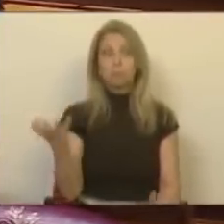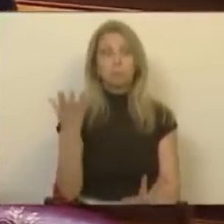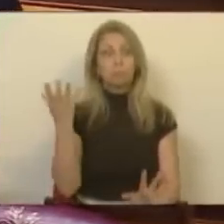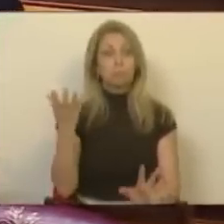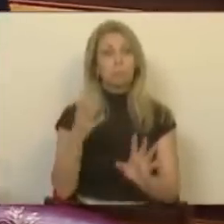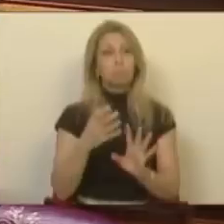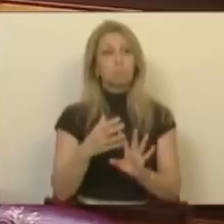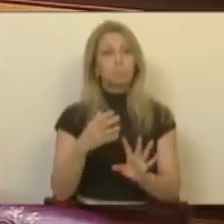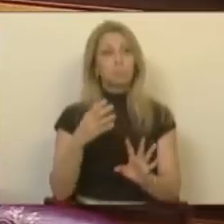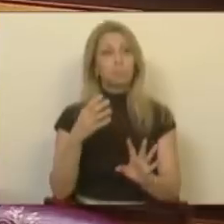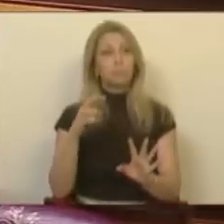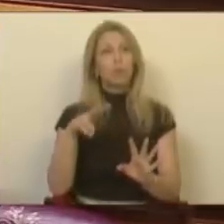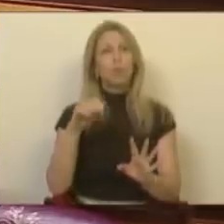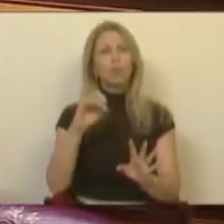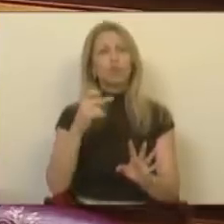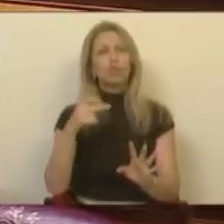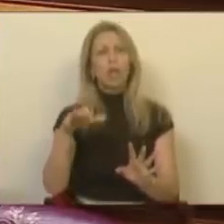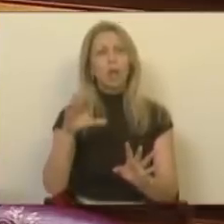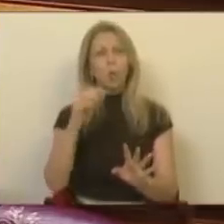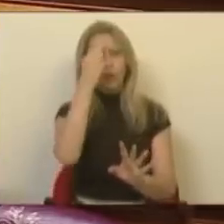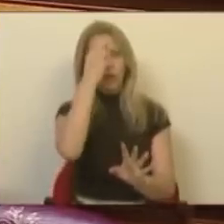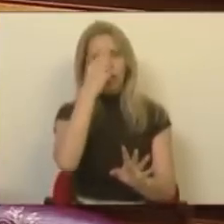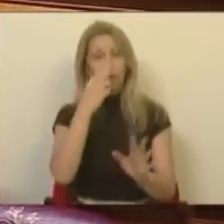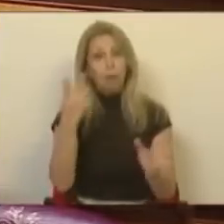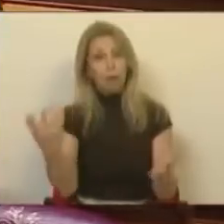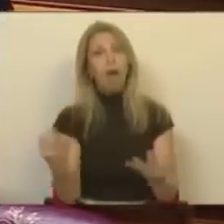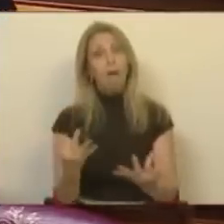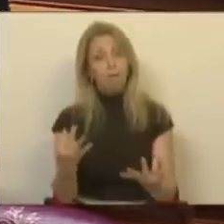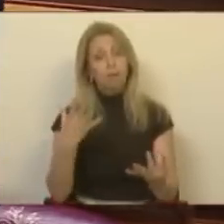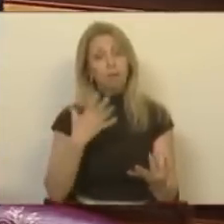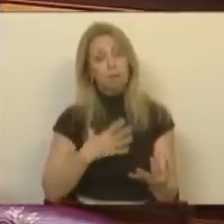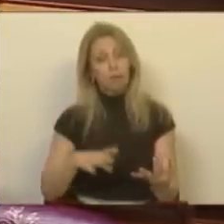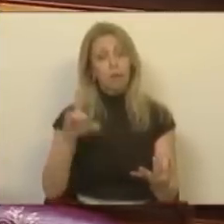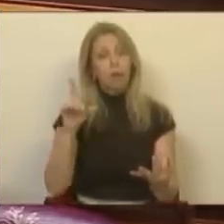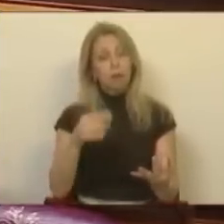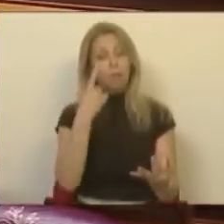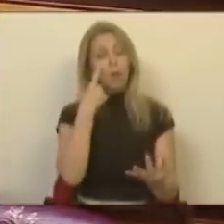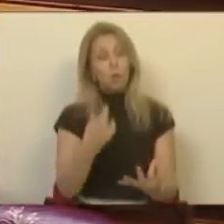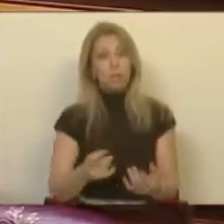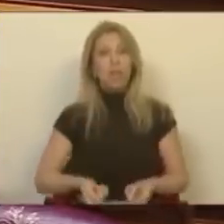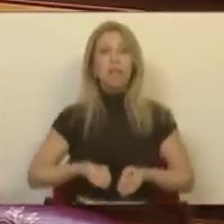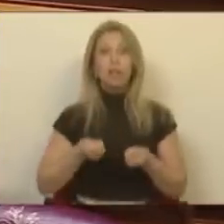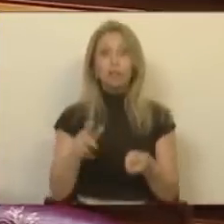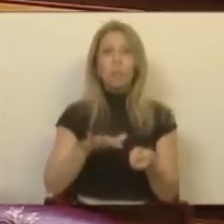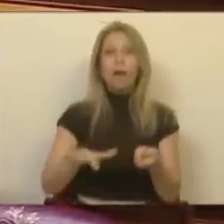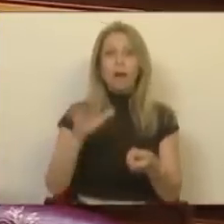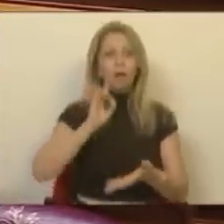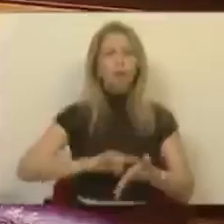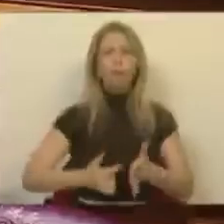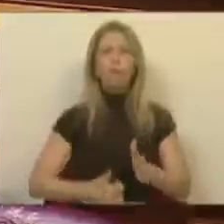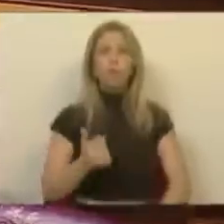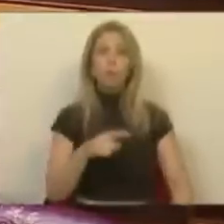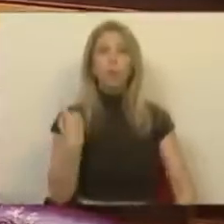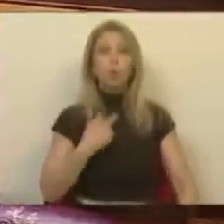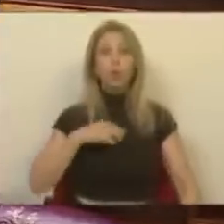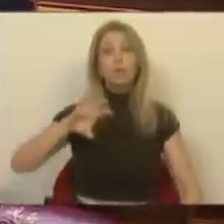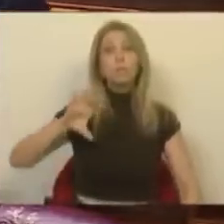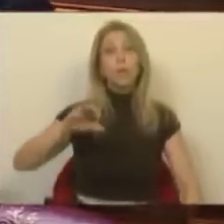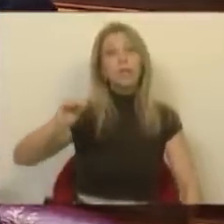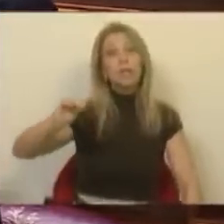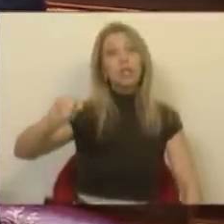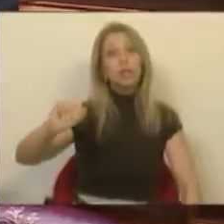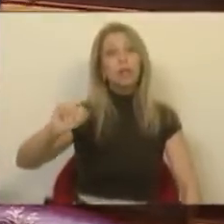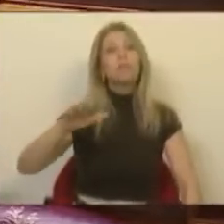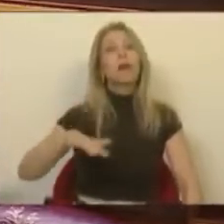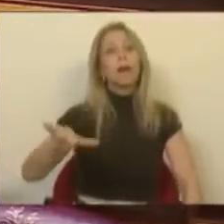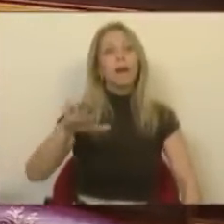do passado mas não poderia deixar de reconhecer aqui também um investimento precisamente numa área fundamental do nosso país e do nosso distrito criar